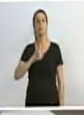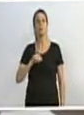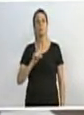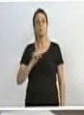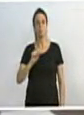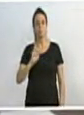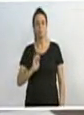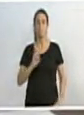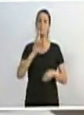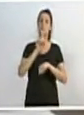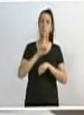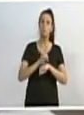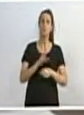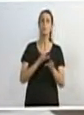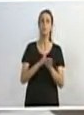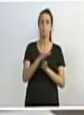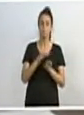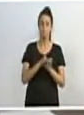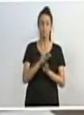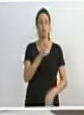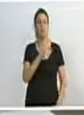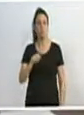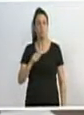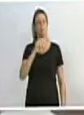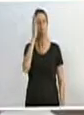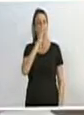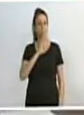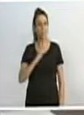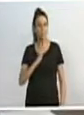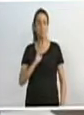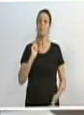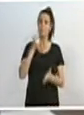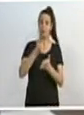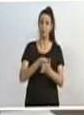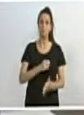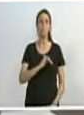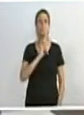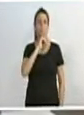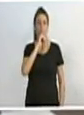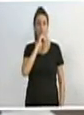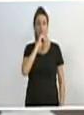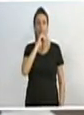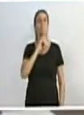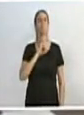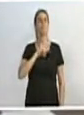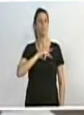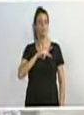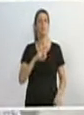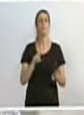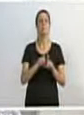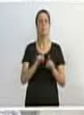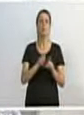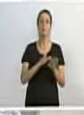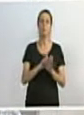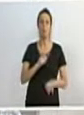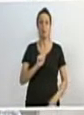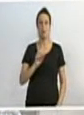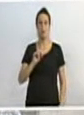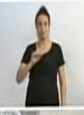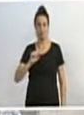diretor do Conselho da ABRAD, Associação Brasileira dos Pagadores de Impostos, presidente do Conselho da ANAVE, Associação Nacional